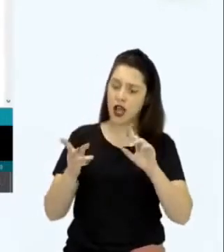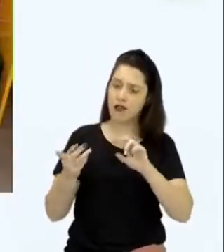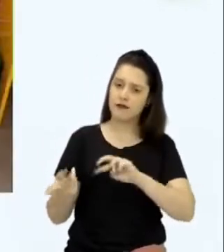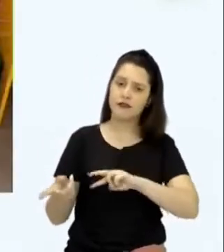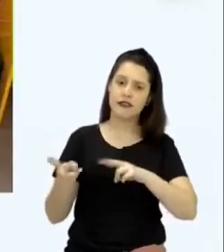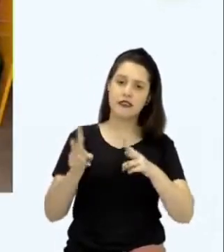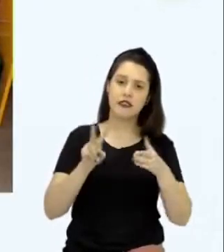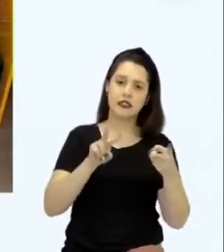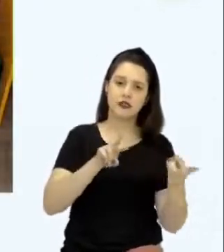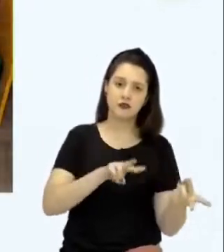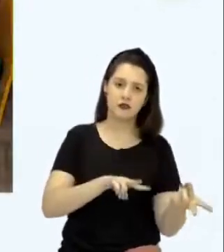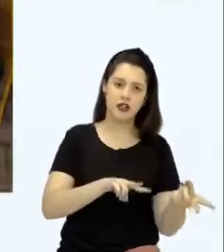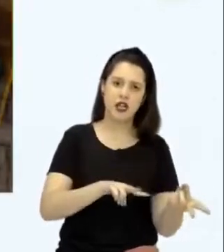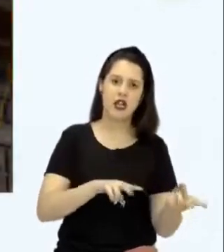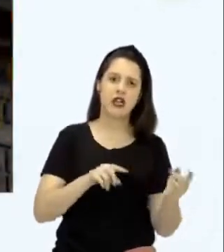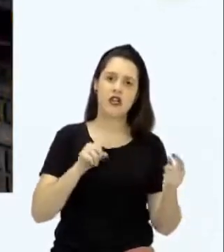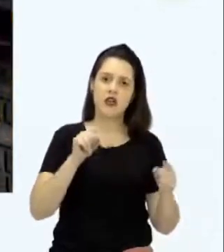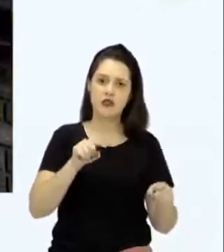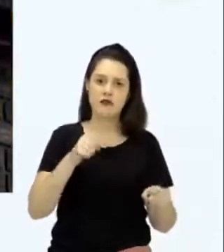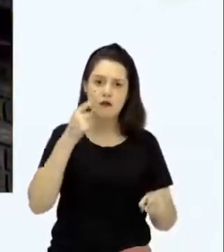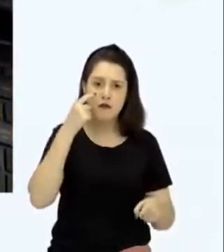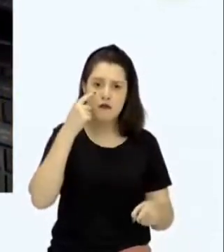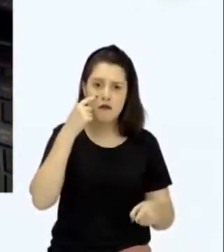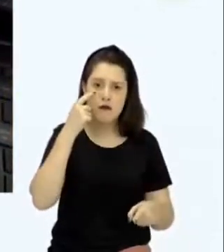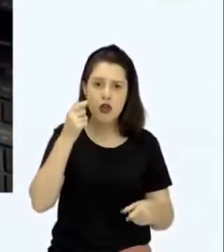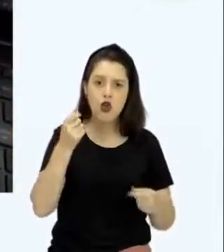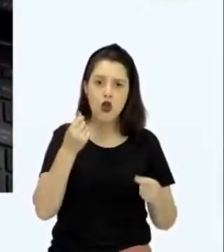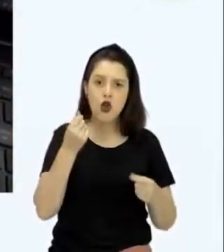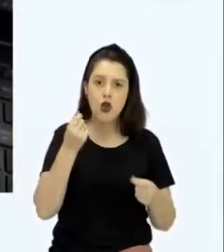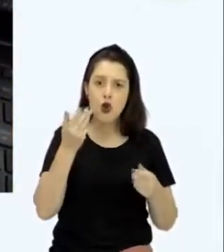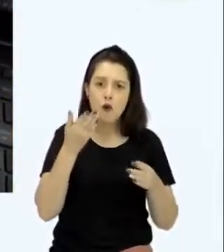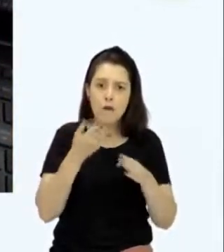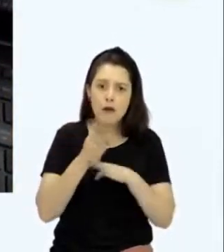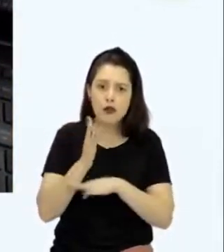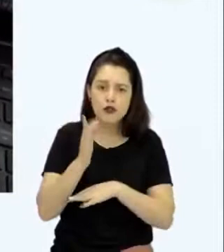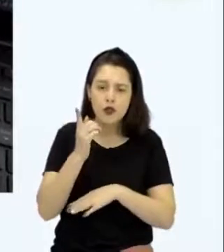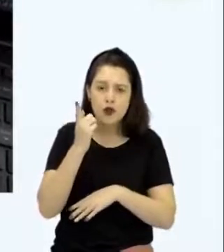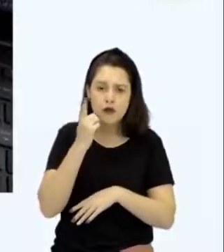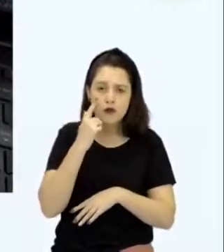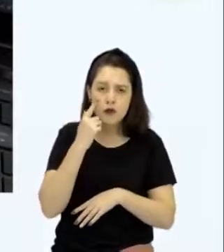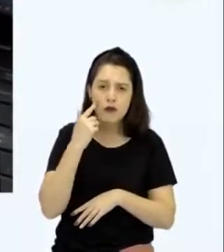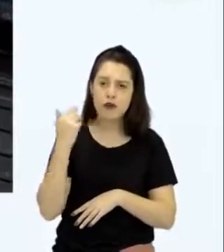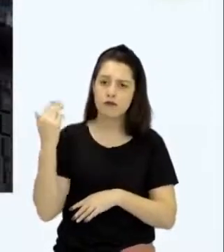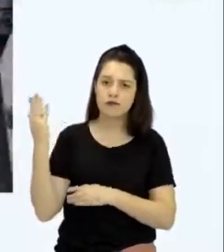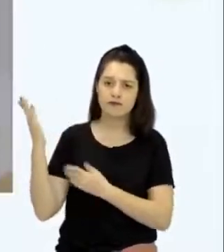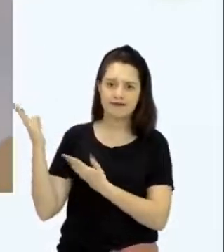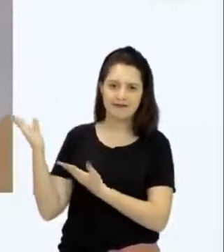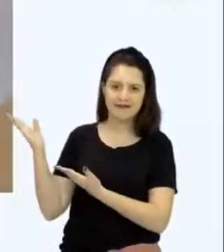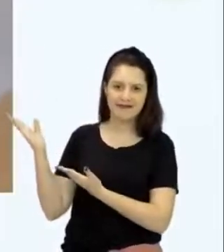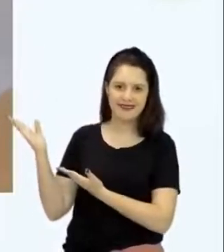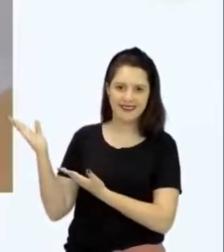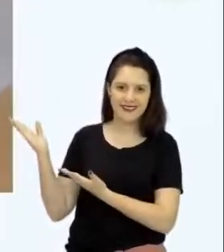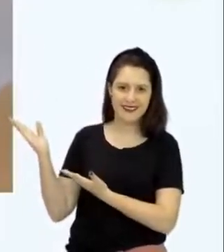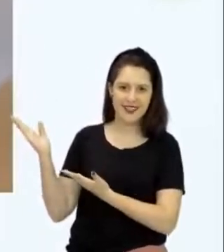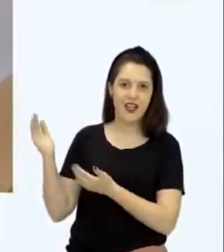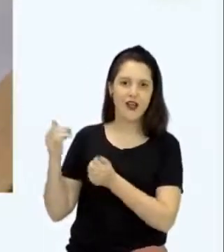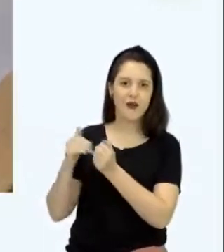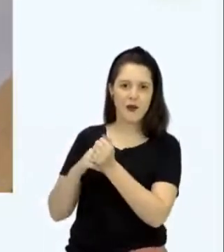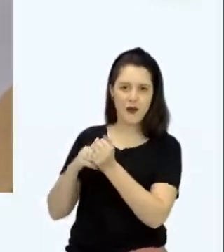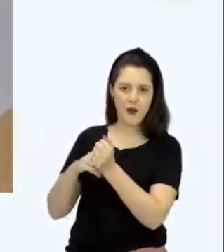nossa placa. Vamos verificar se ele está funcionando mesmo? Bom, como vocês viram, aqui a gente tem o código do